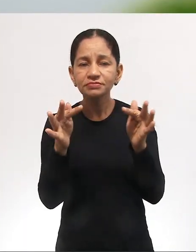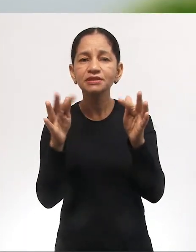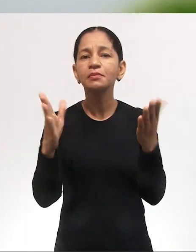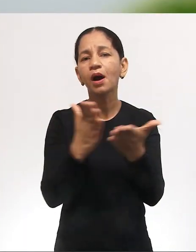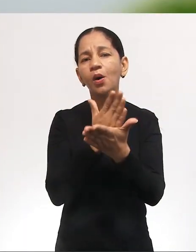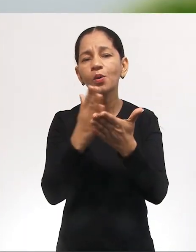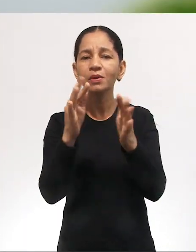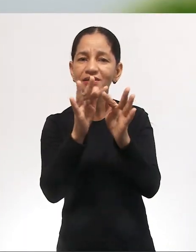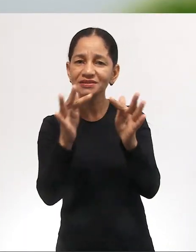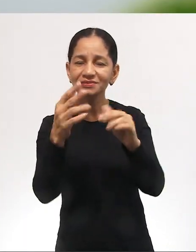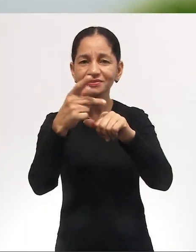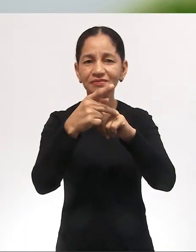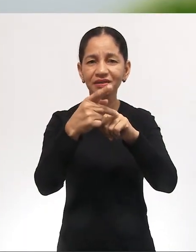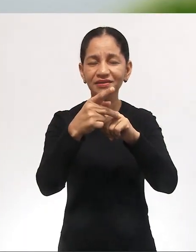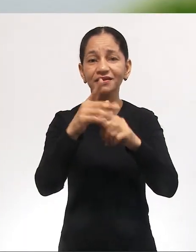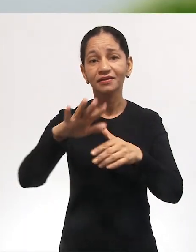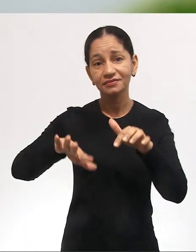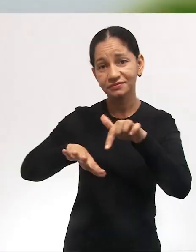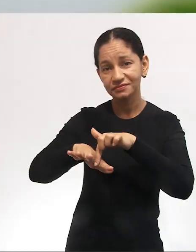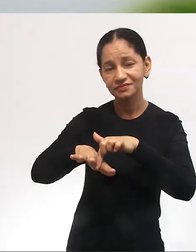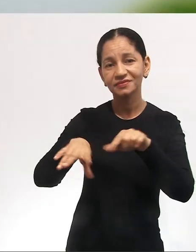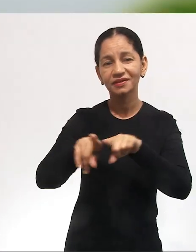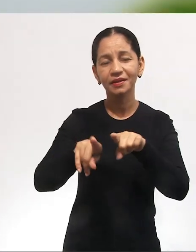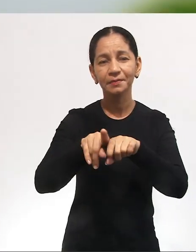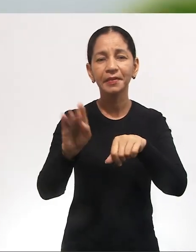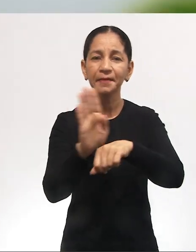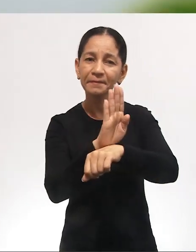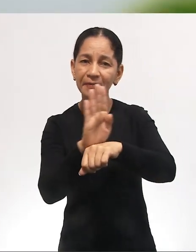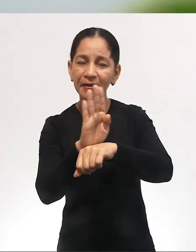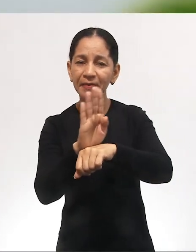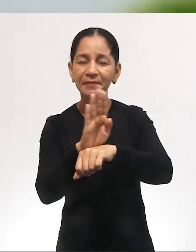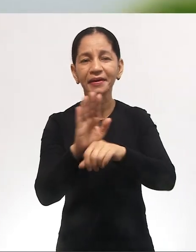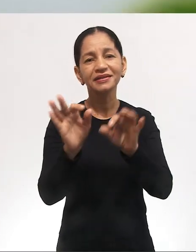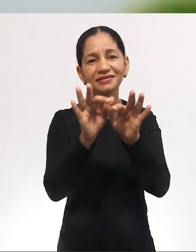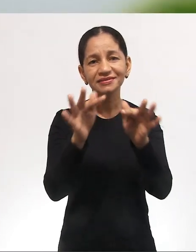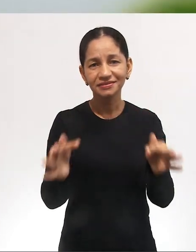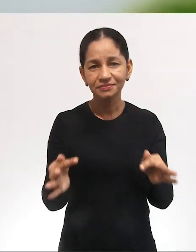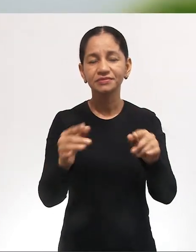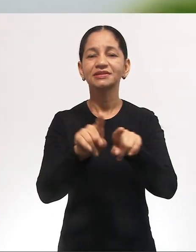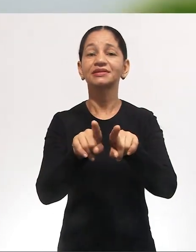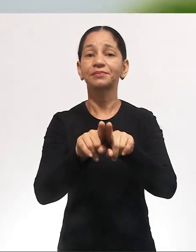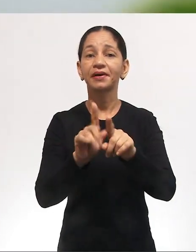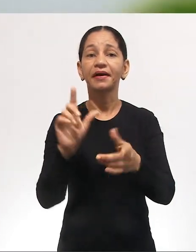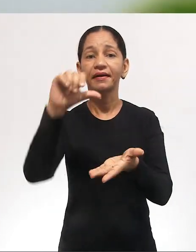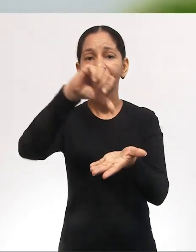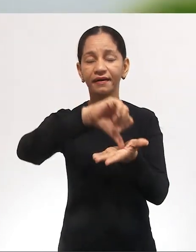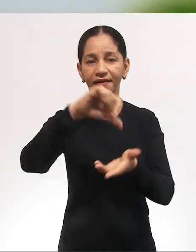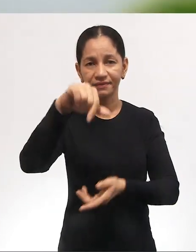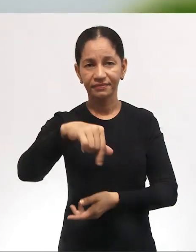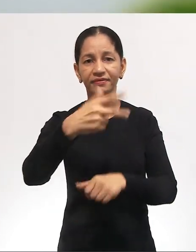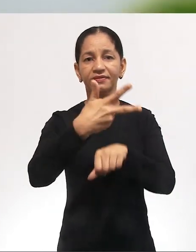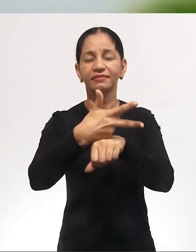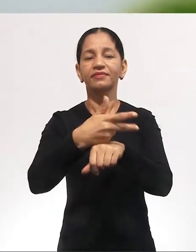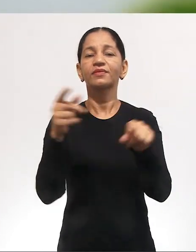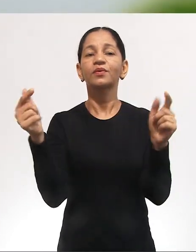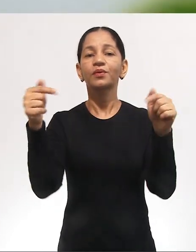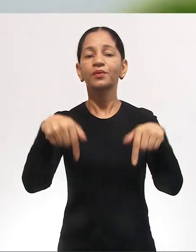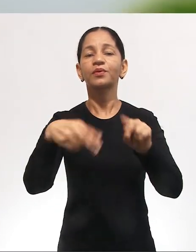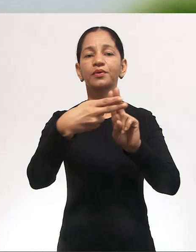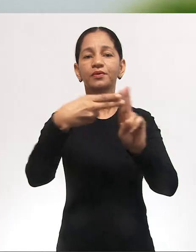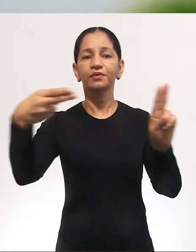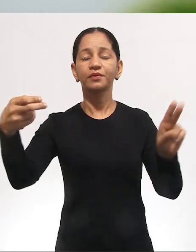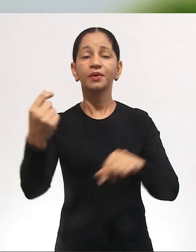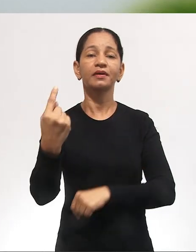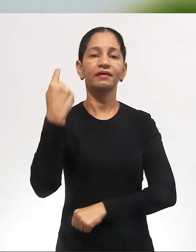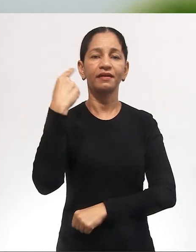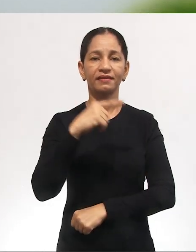pedrinhas, sandália cor bege com algumas pedrinhas e no estúdio do campus Zona Norte, onde ao fundo eu tenho